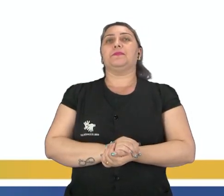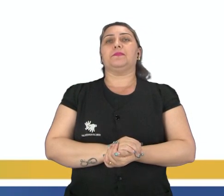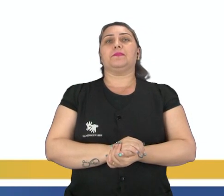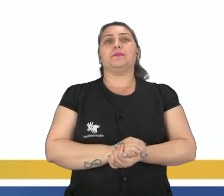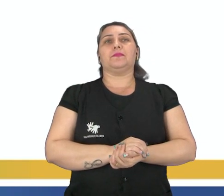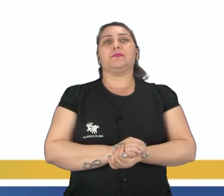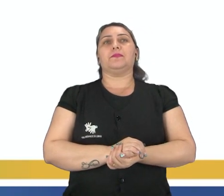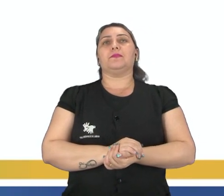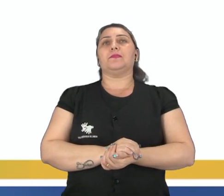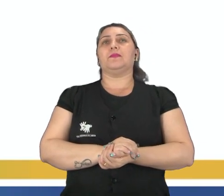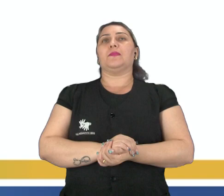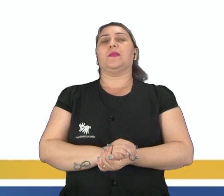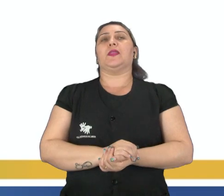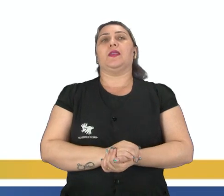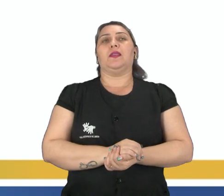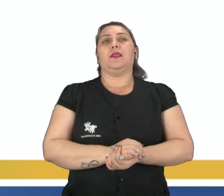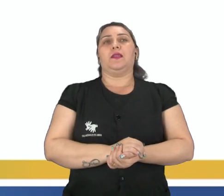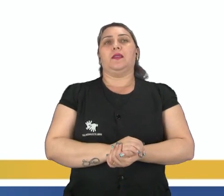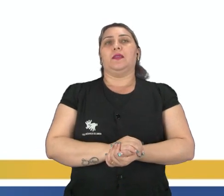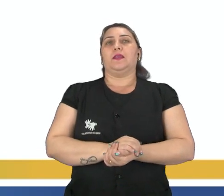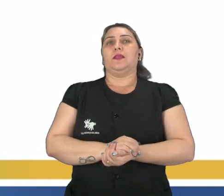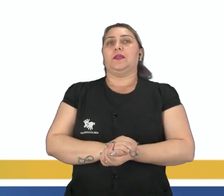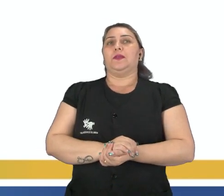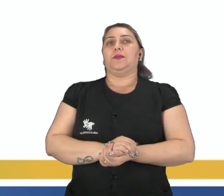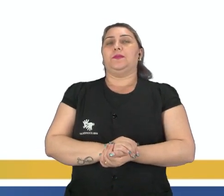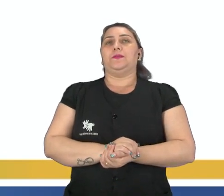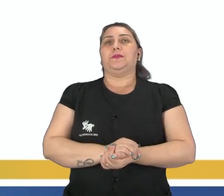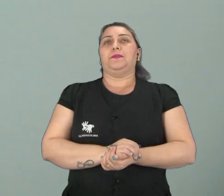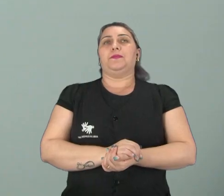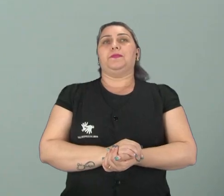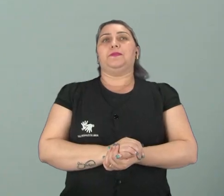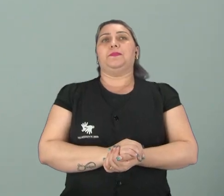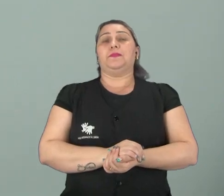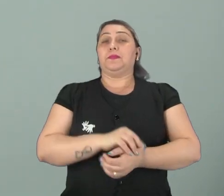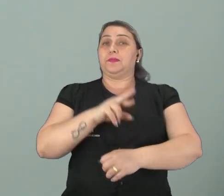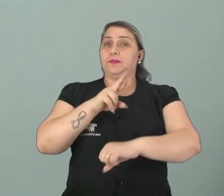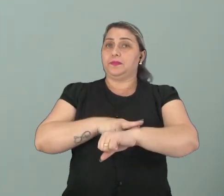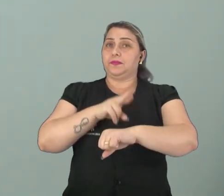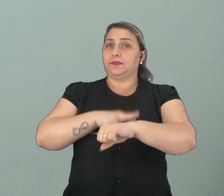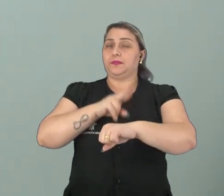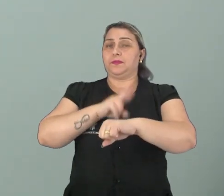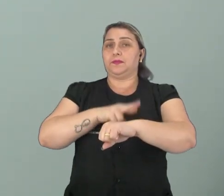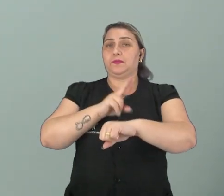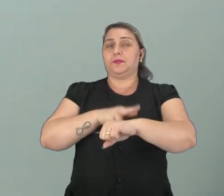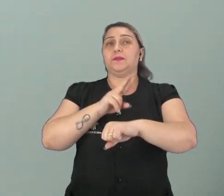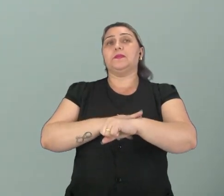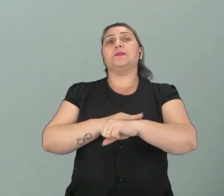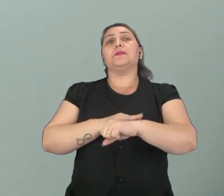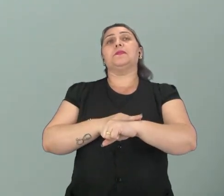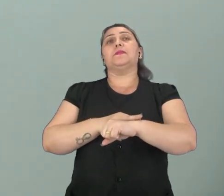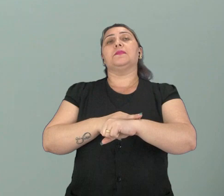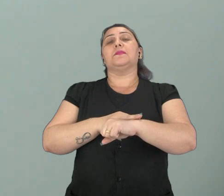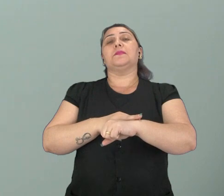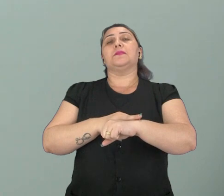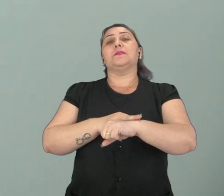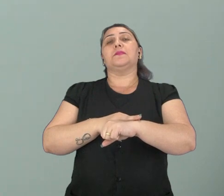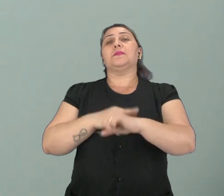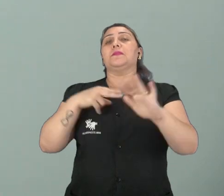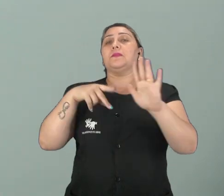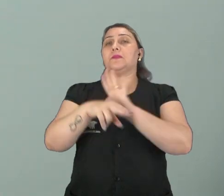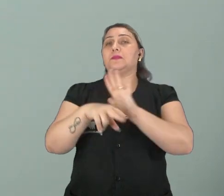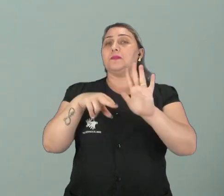mais. E aí, com isso de ritmo, do nosso ritmo biológico, né, do nosso